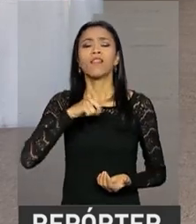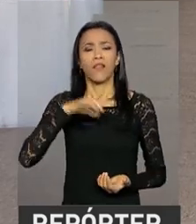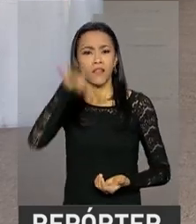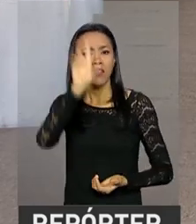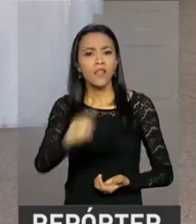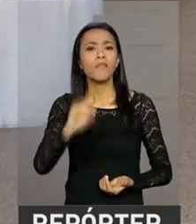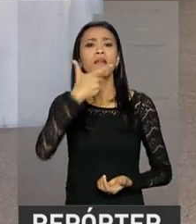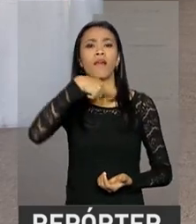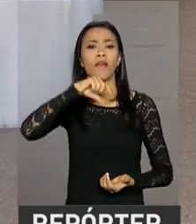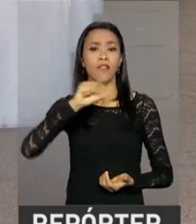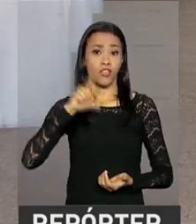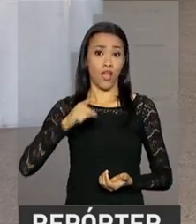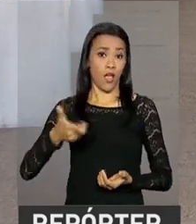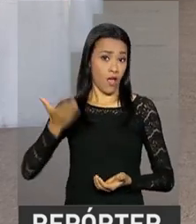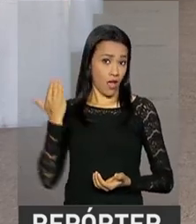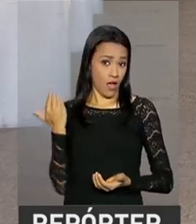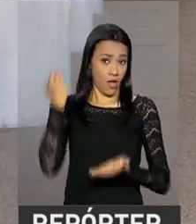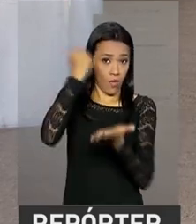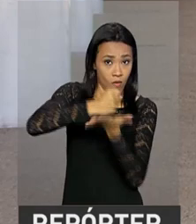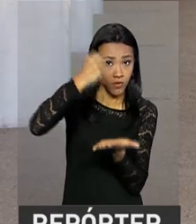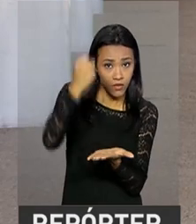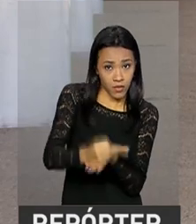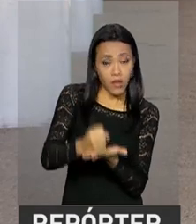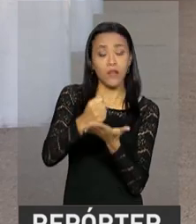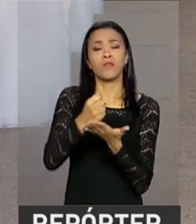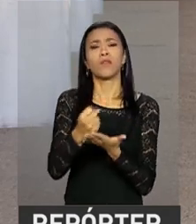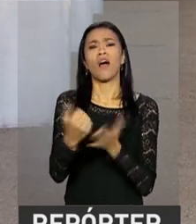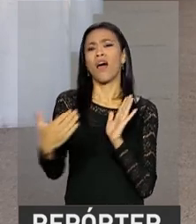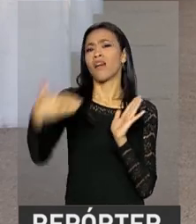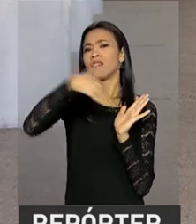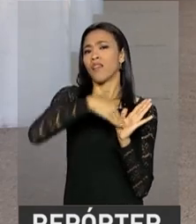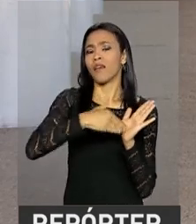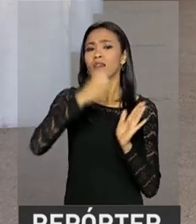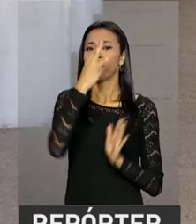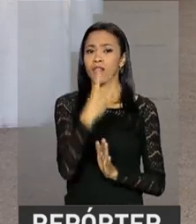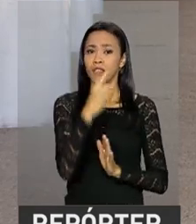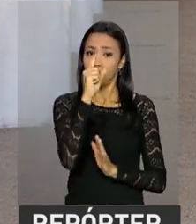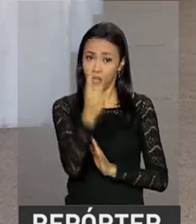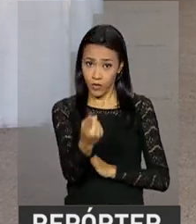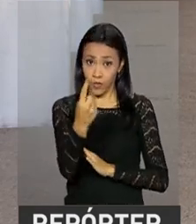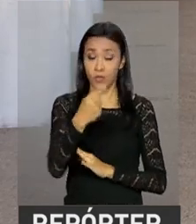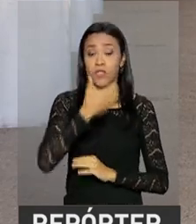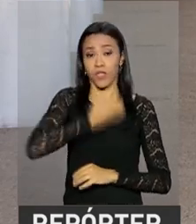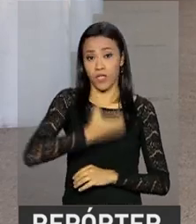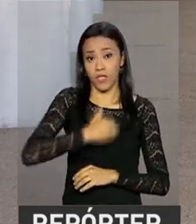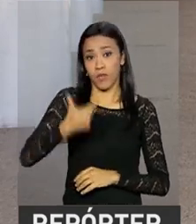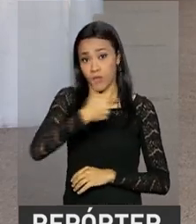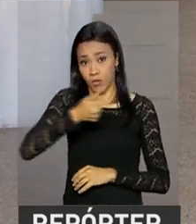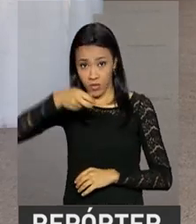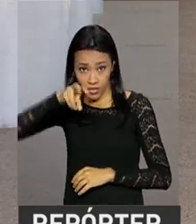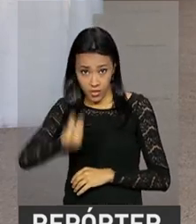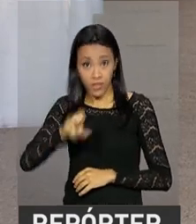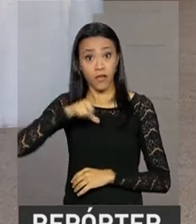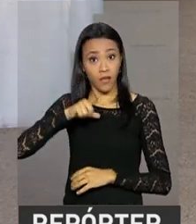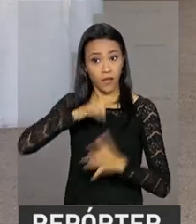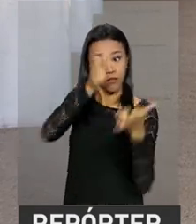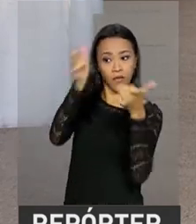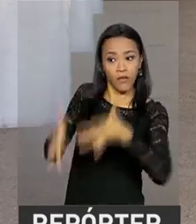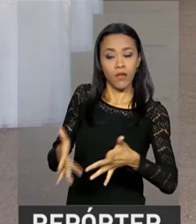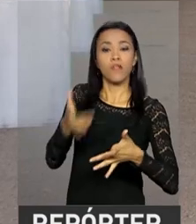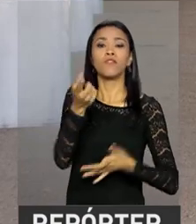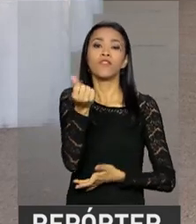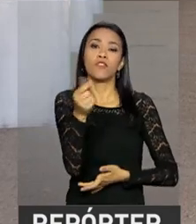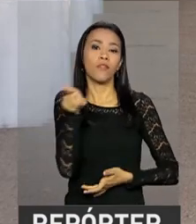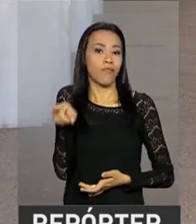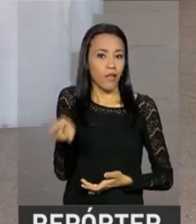saque quem teve contratos de trabalho finalizados até 31 de Dezembro de 2015 e tem saldo na conta para o